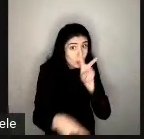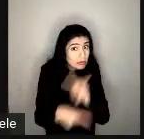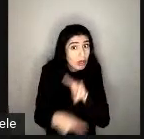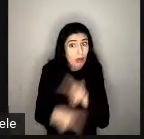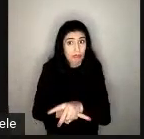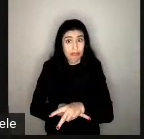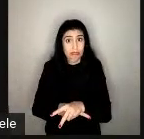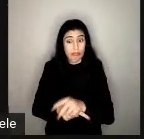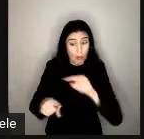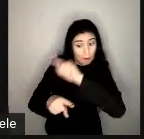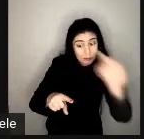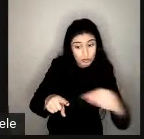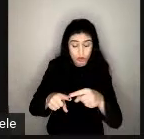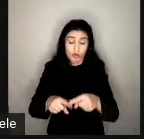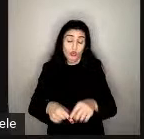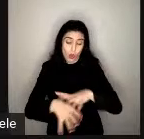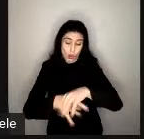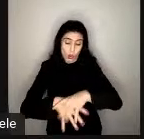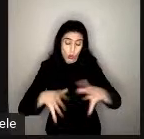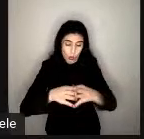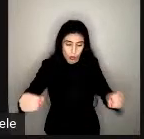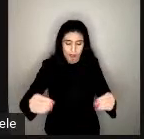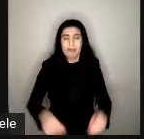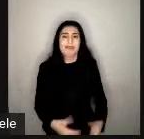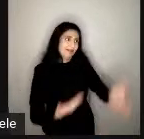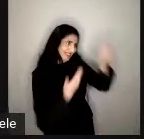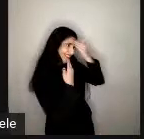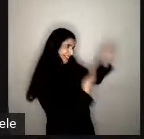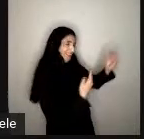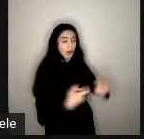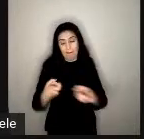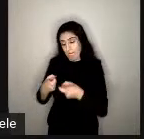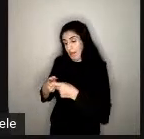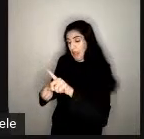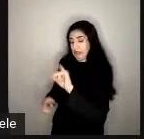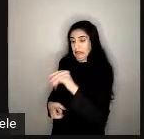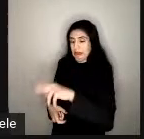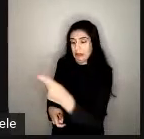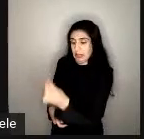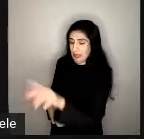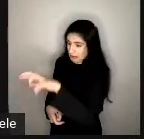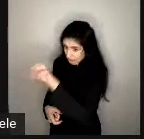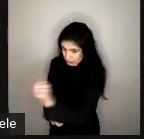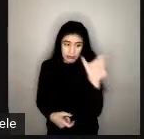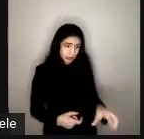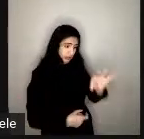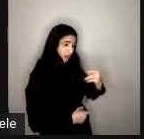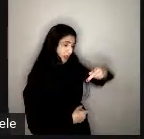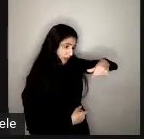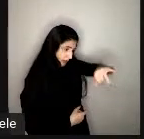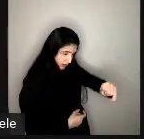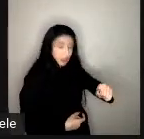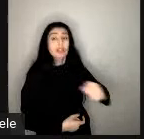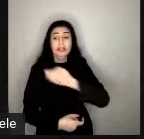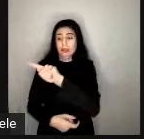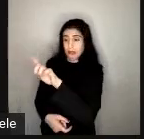vocês todos que participaram conosco, ao doutor Linhares, a nossa querida Tânia, a Gel,